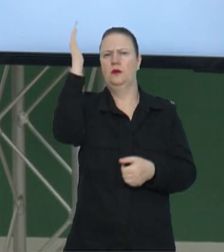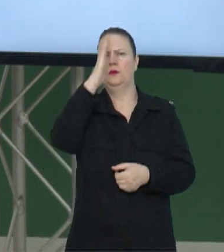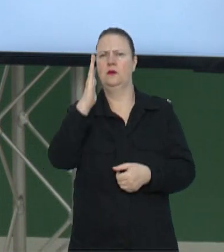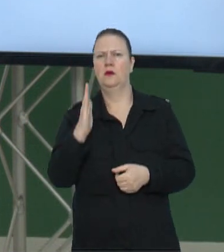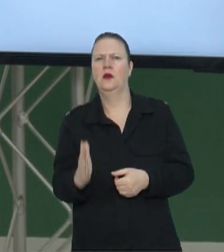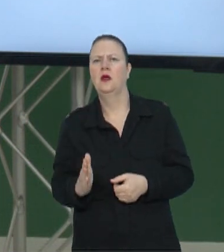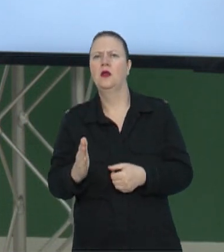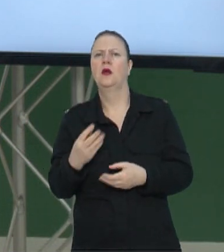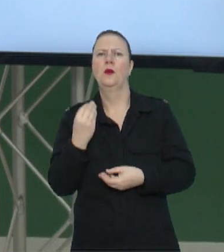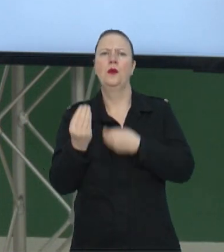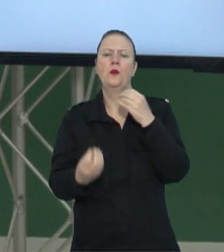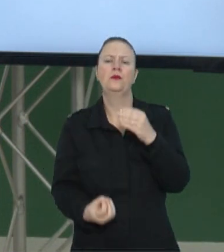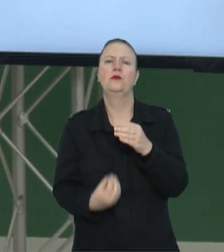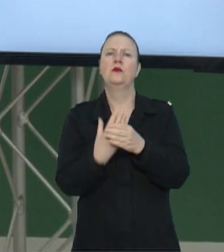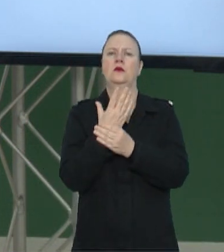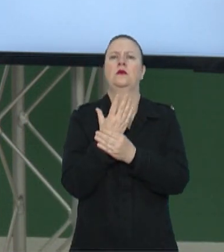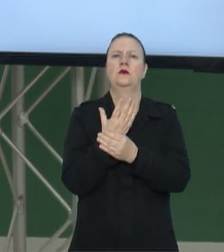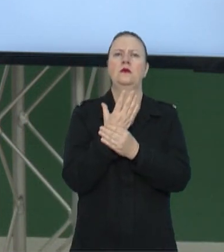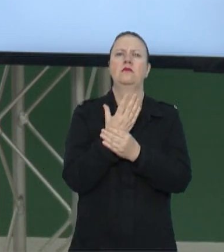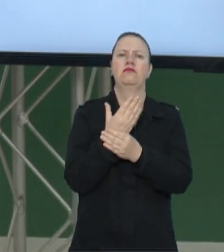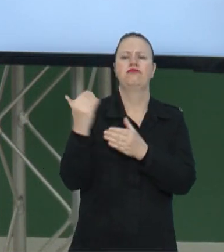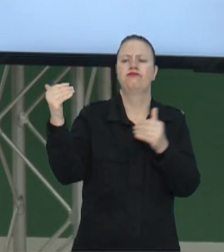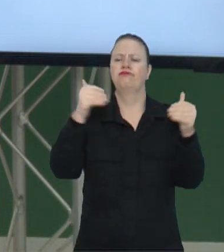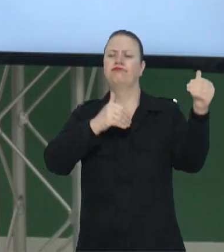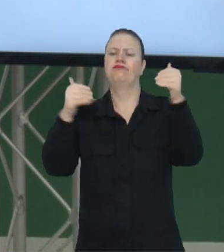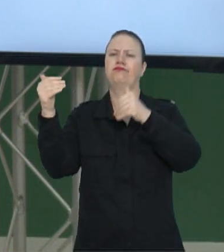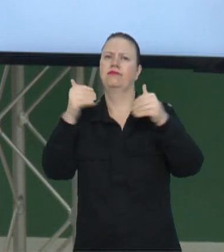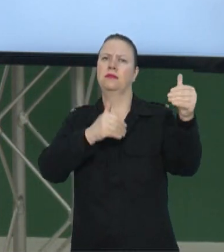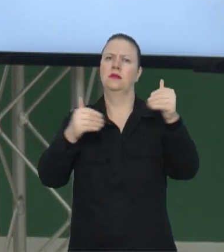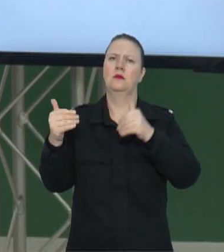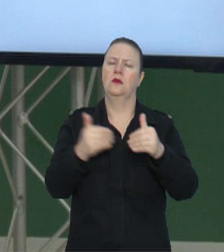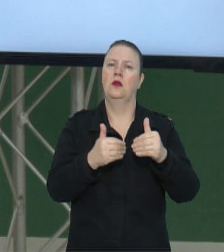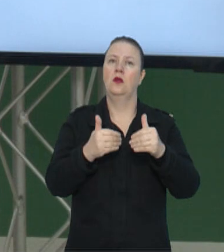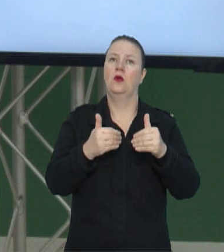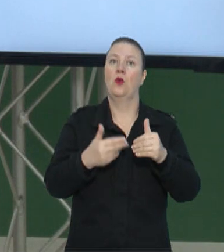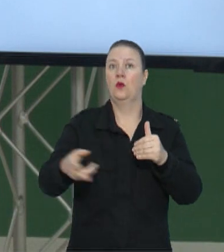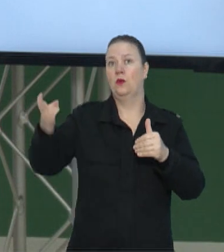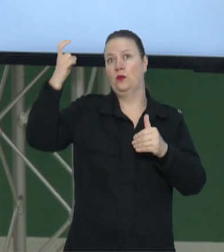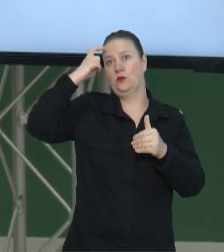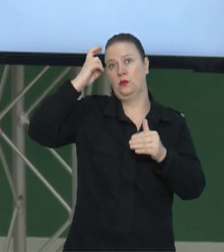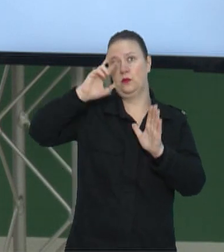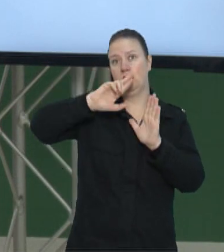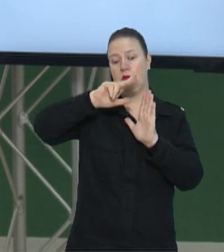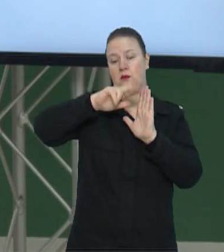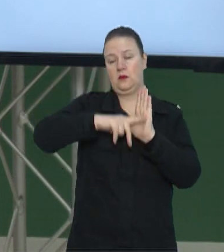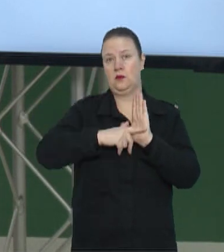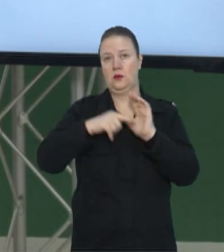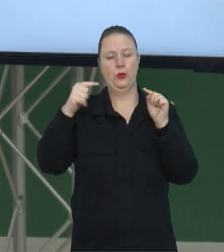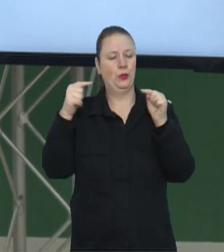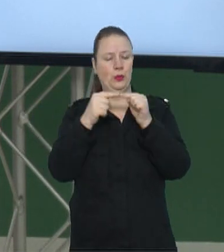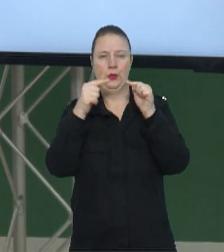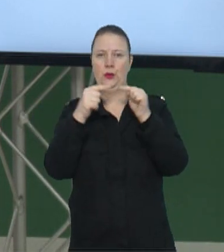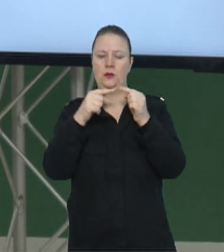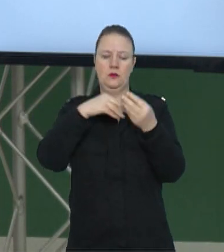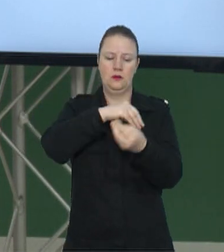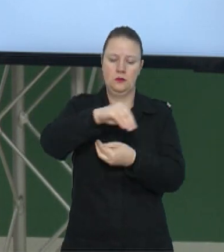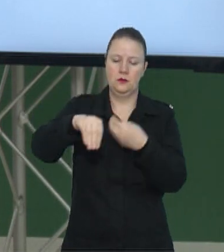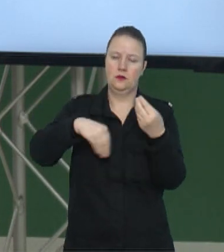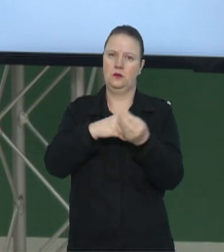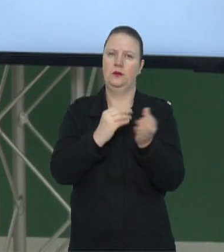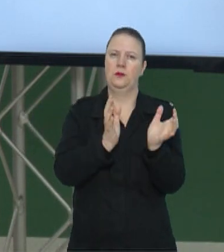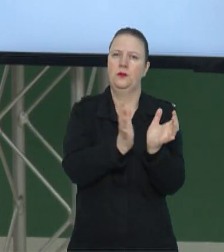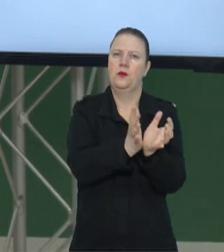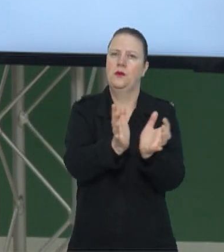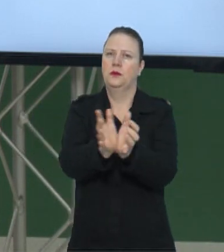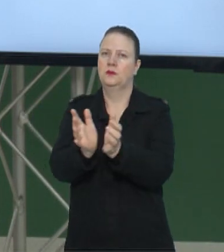miscigenação ou o Brasil é um país miscigenado, tem a ver com essa mistura de diferentes grupos étnicos,